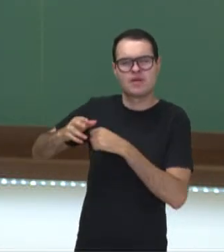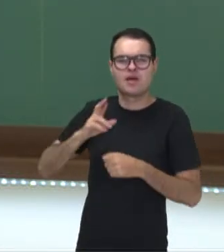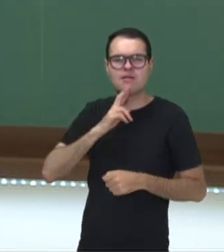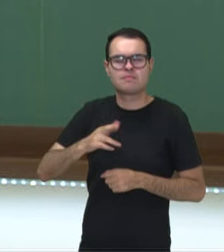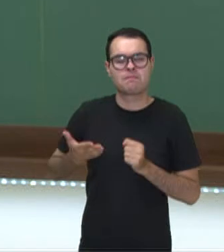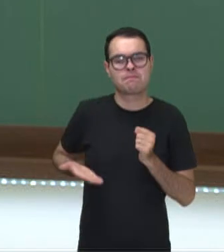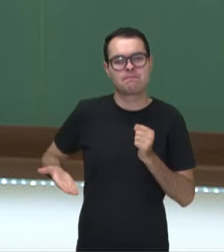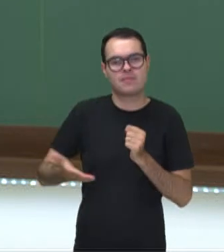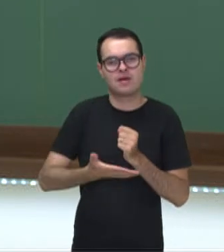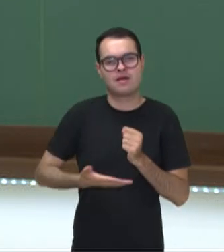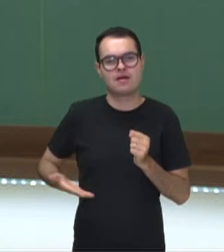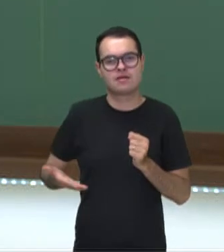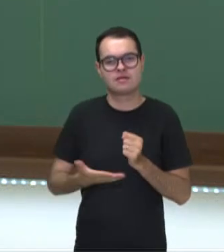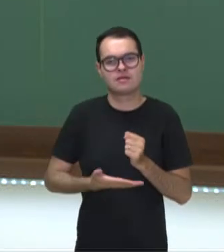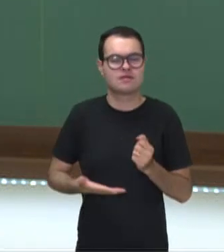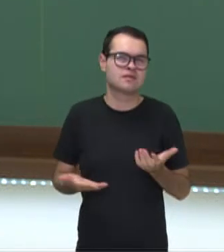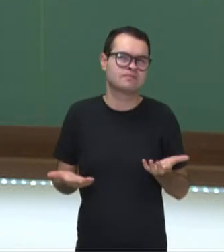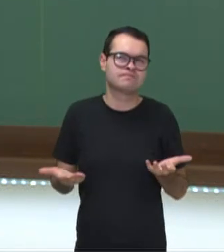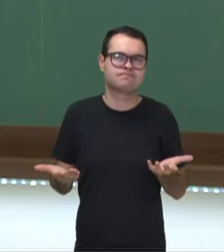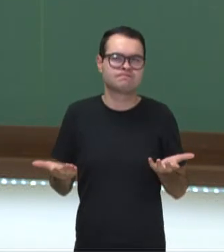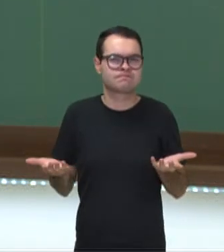resposta,